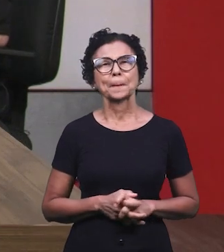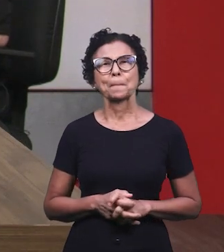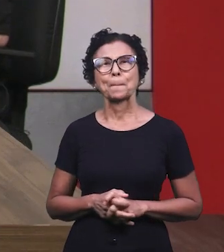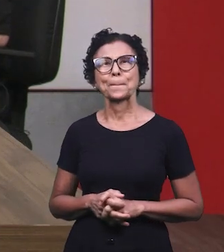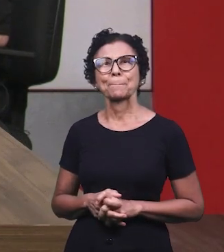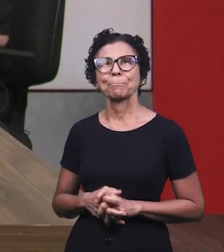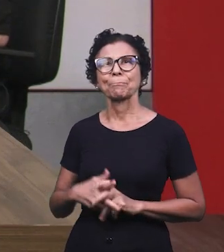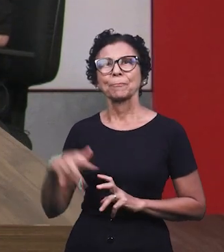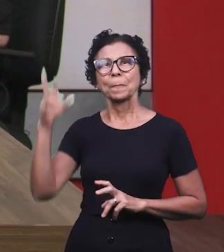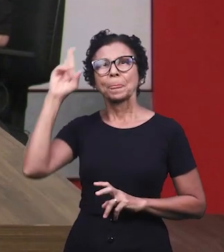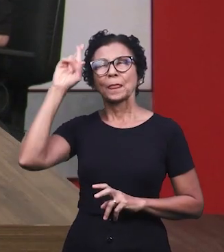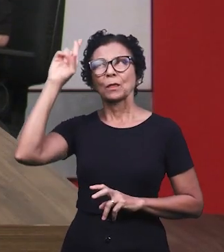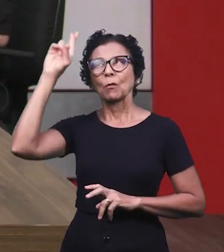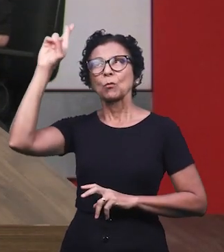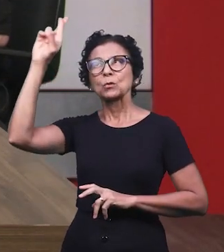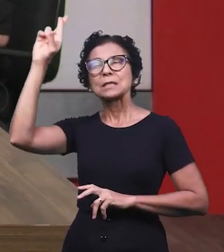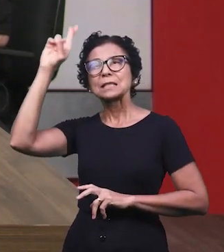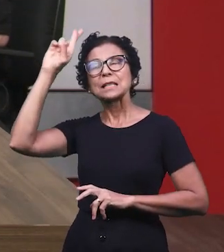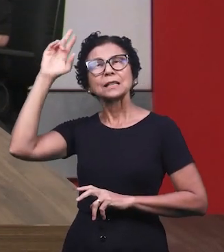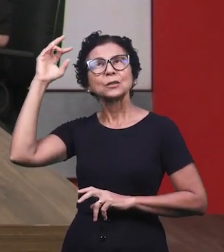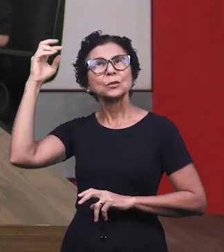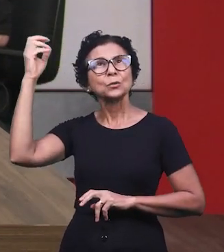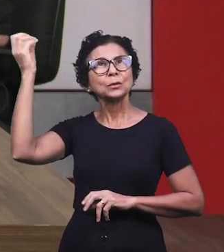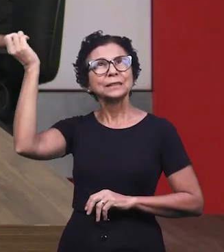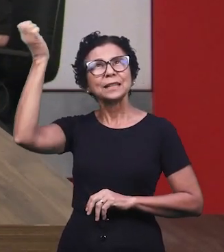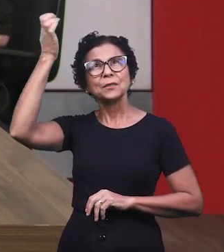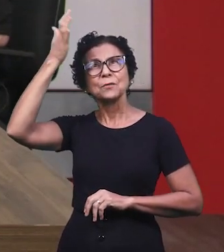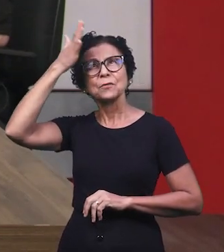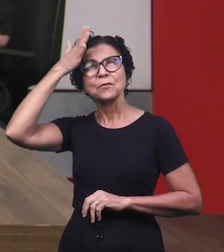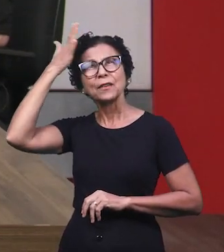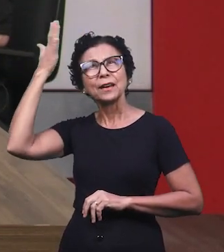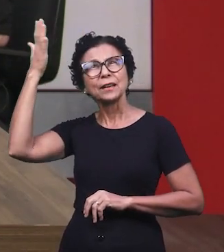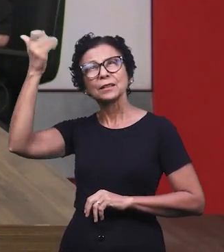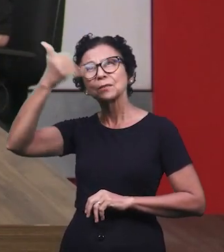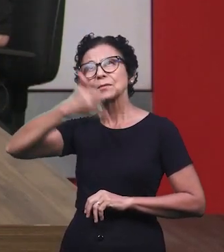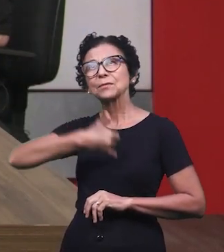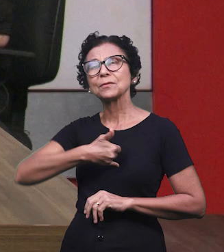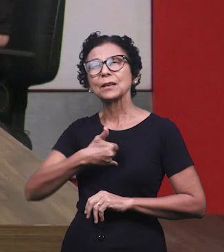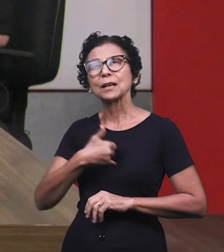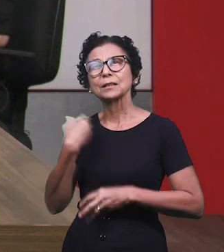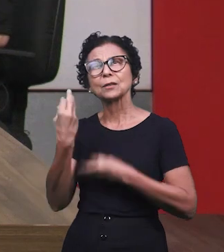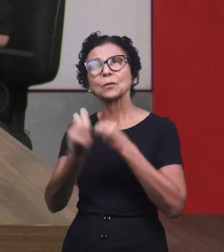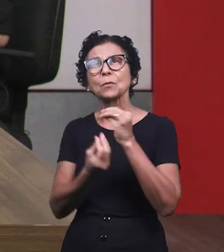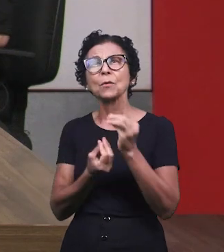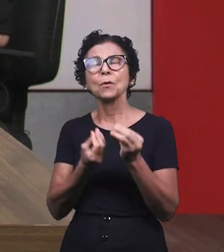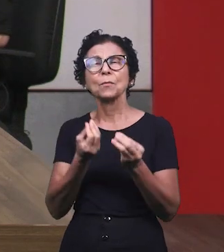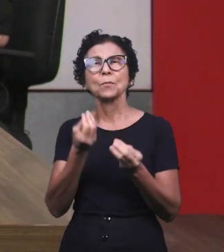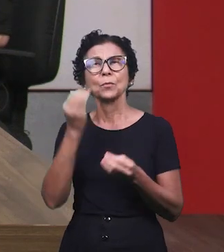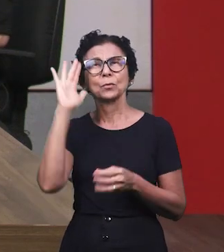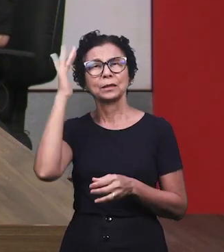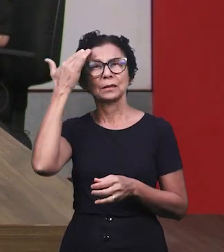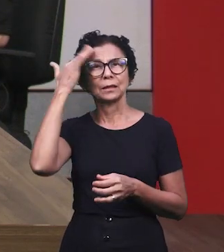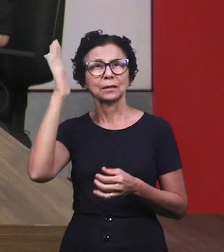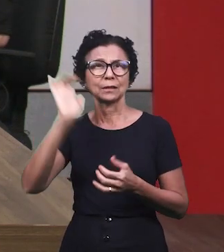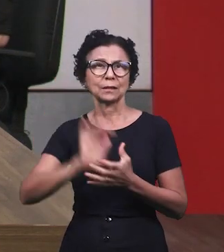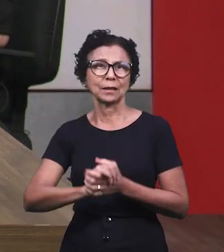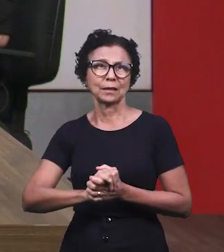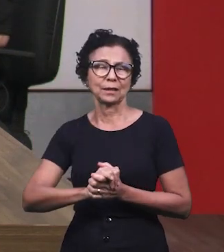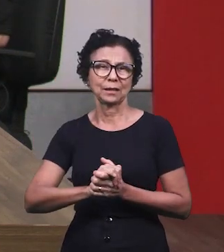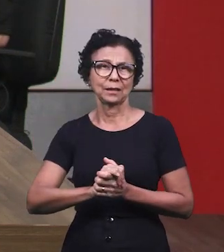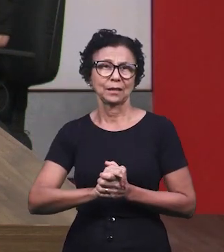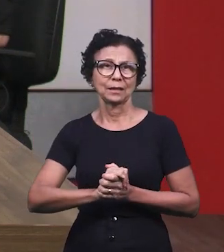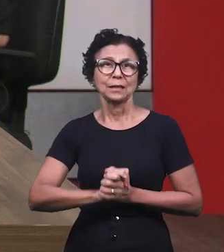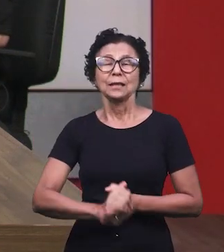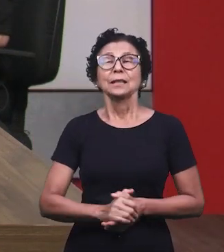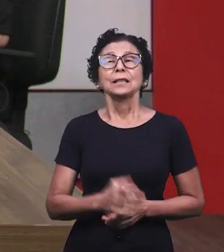não compreender, mas por que é a tradução e interpretação? Eu tenho que traduzir, eu tenho que entender, eu tenho que compreender. Aí eu compreendi,